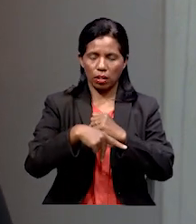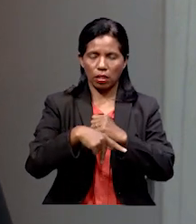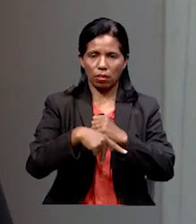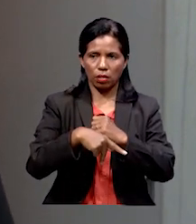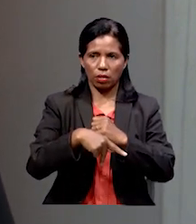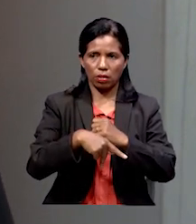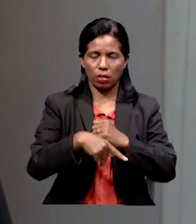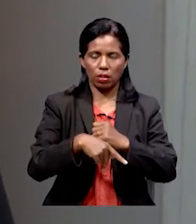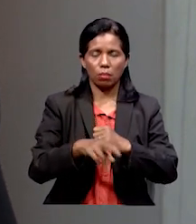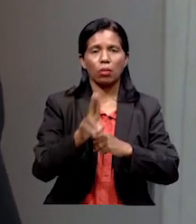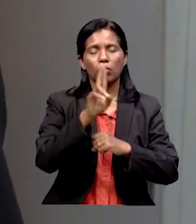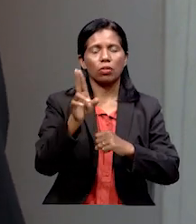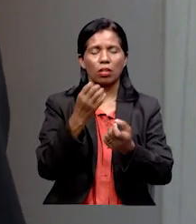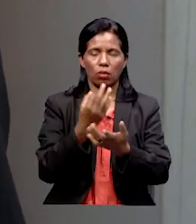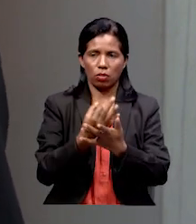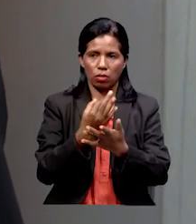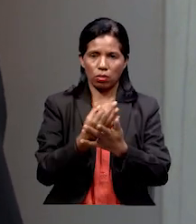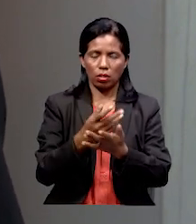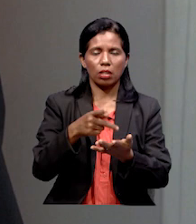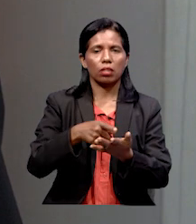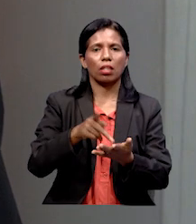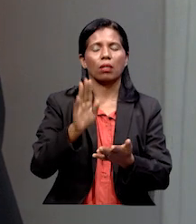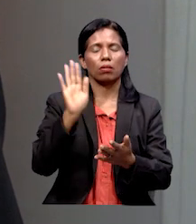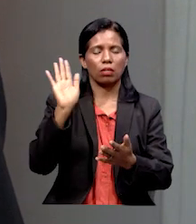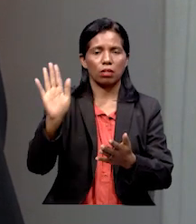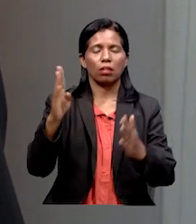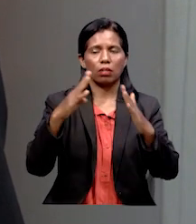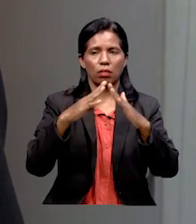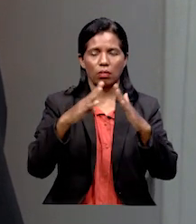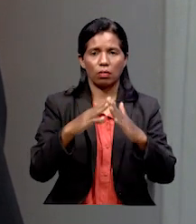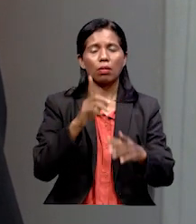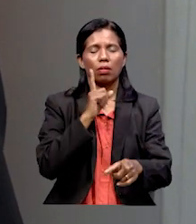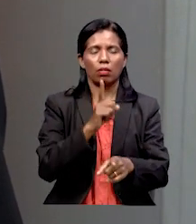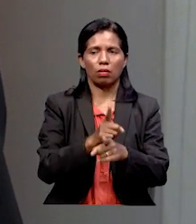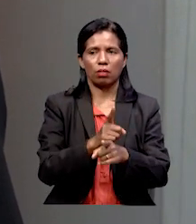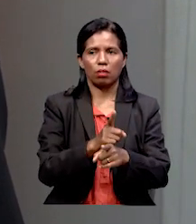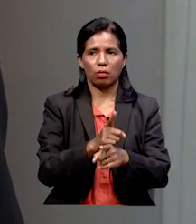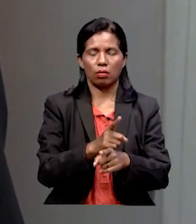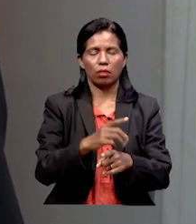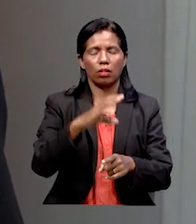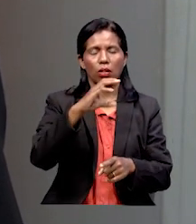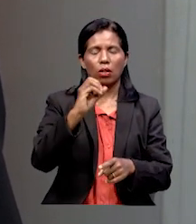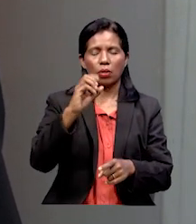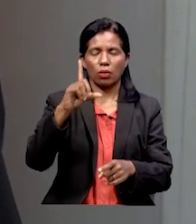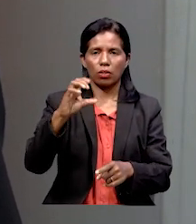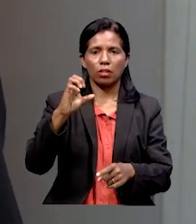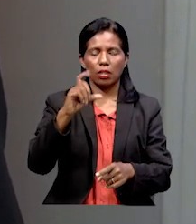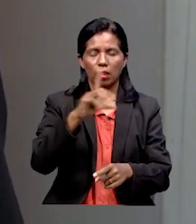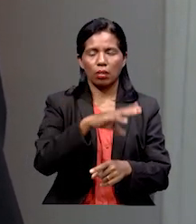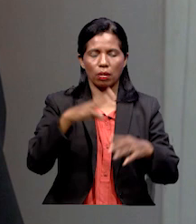nia makar osa nia nori aluga nia uma ia certeza conselheiro o ania bim